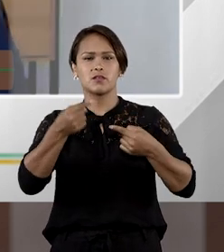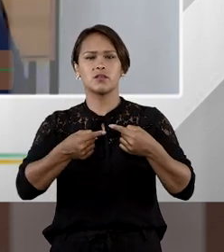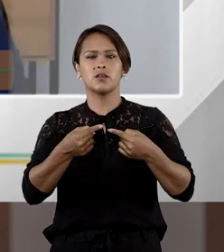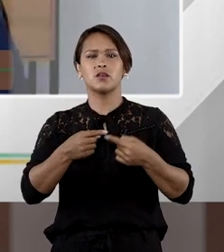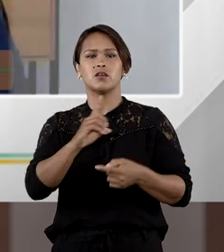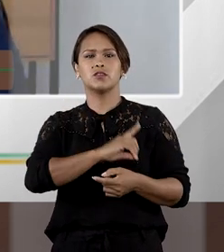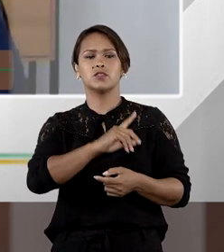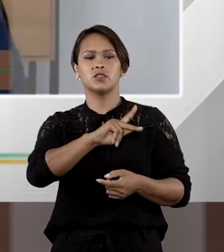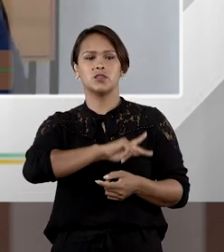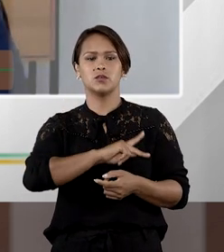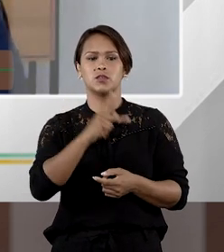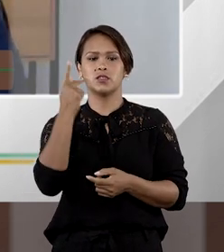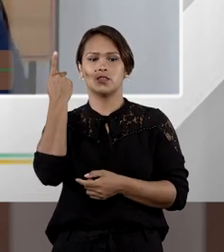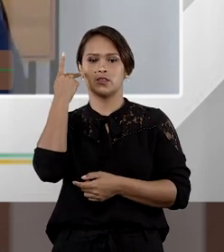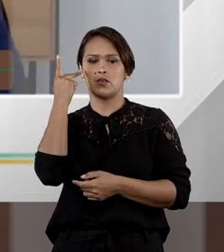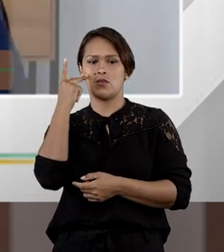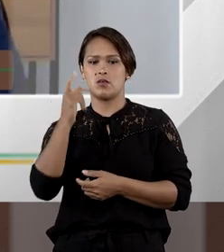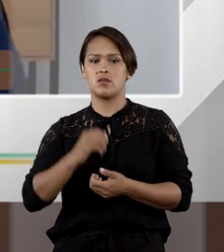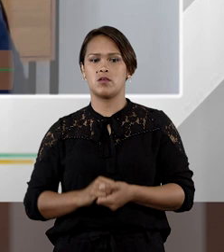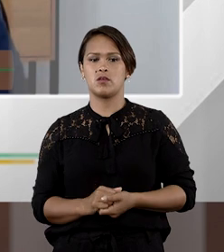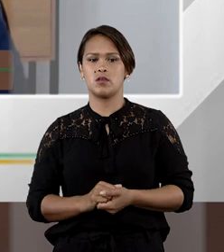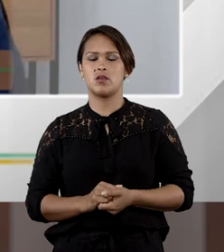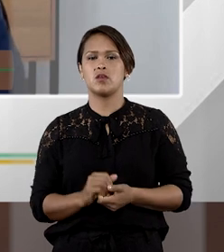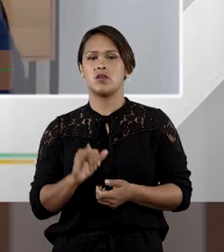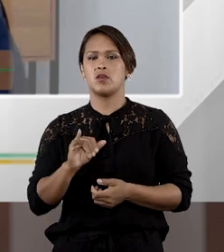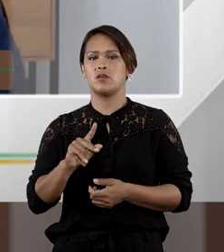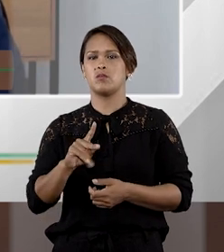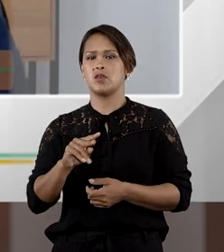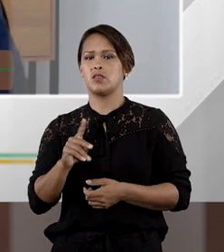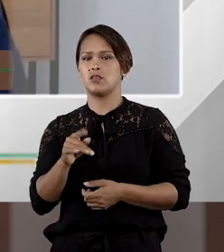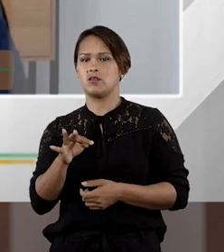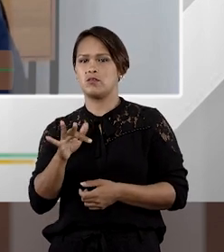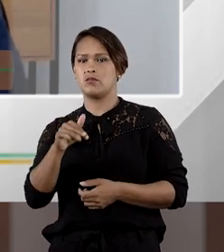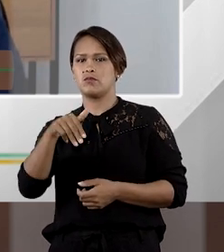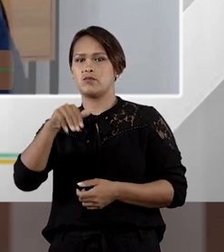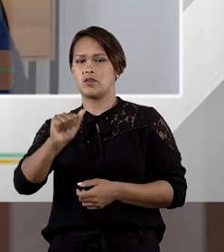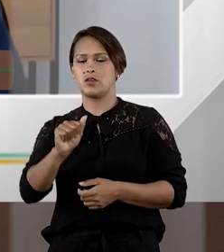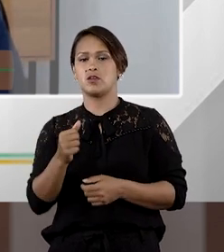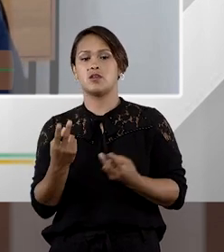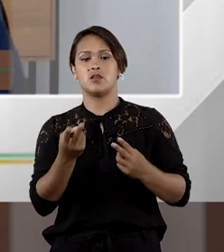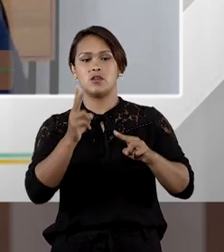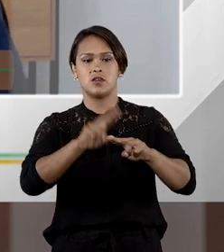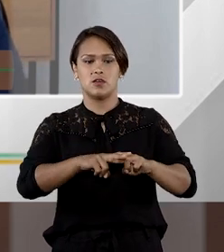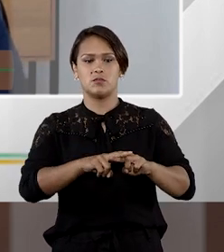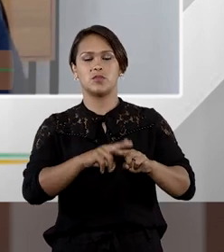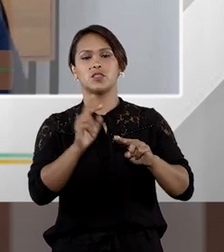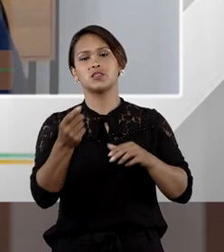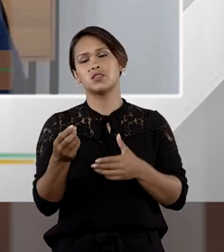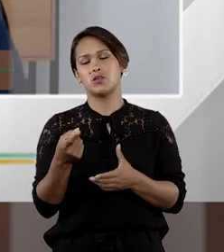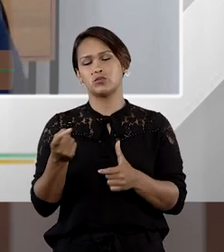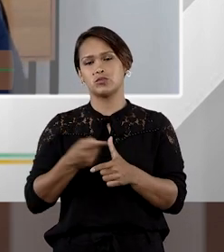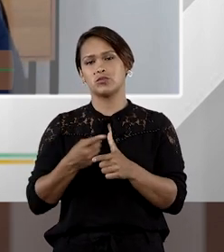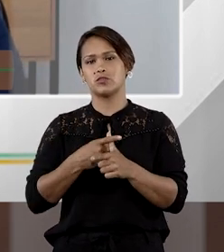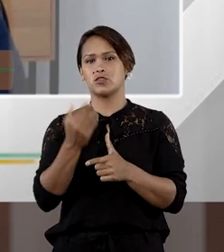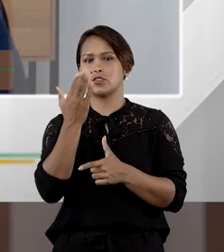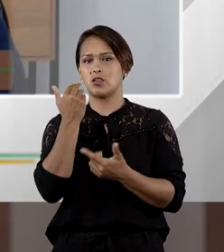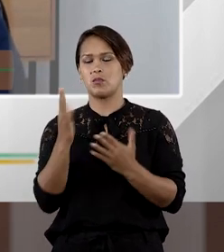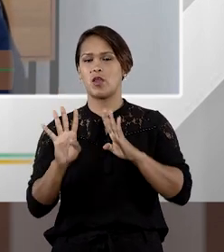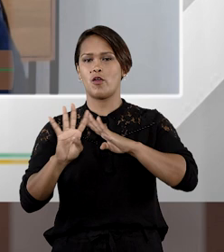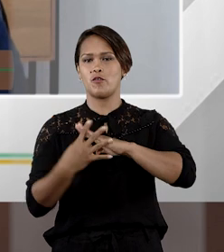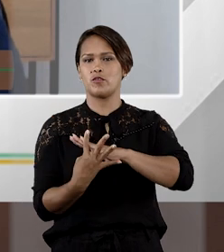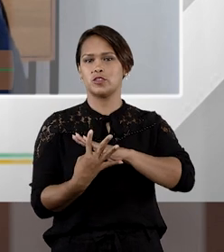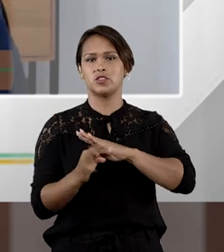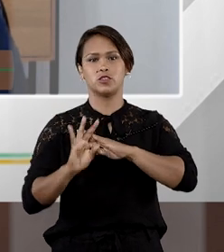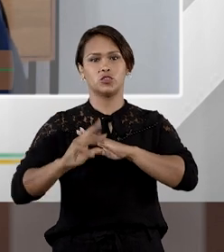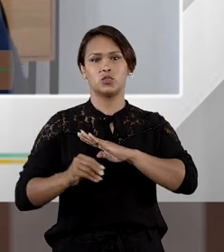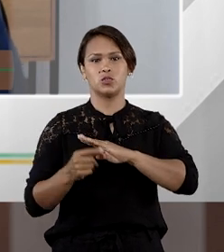na Defensoria Pública de São Paulo, pelo IBDEFAN, a respeito da prisão civil do devedor de alimentos em regime fechado,